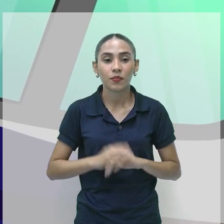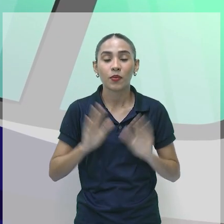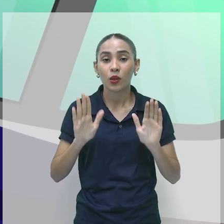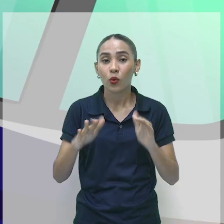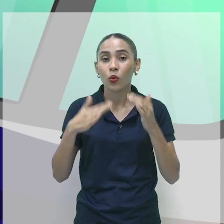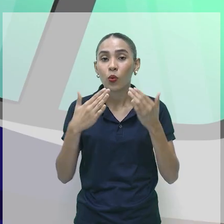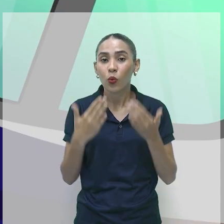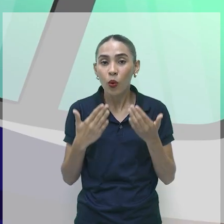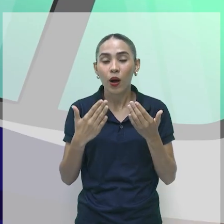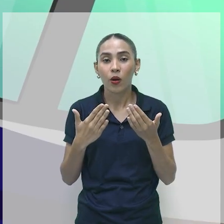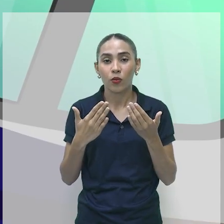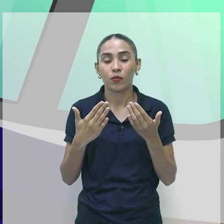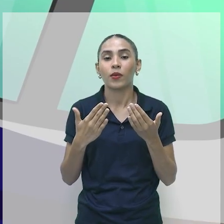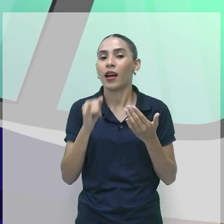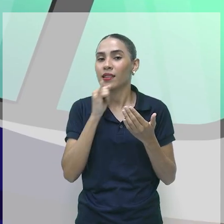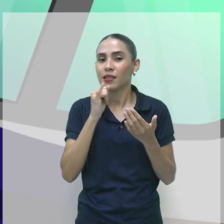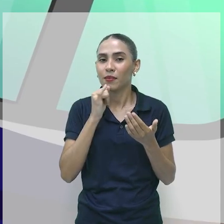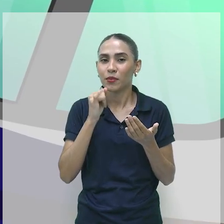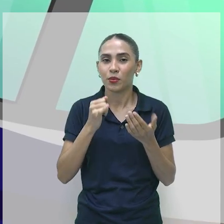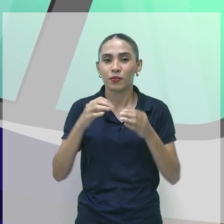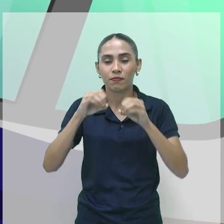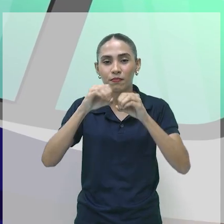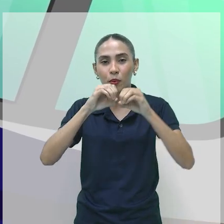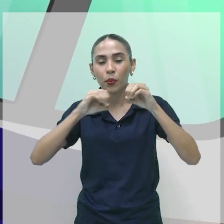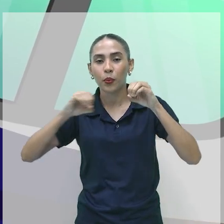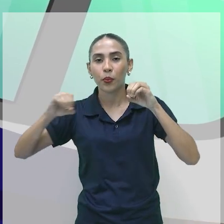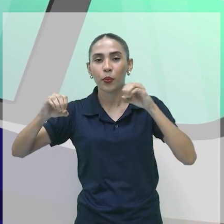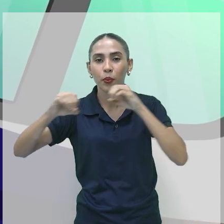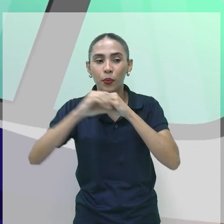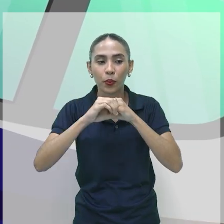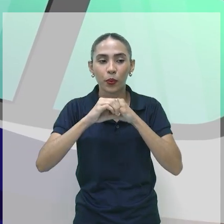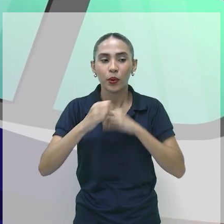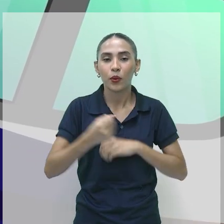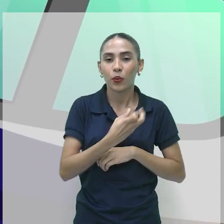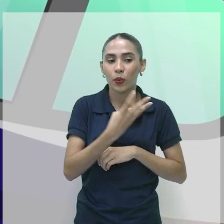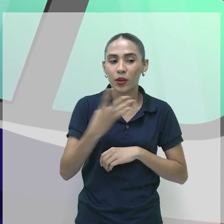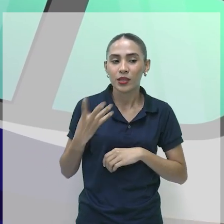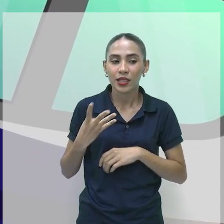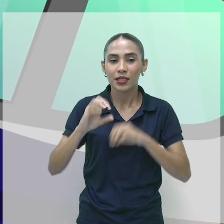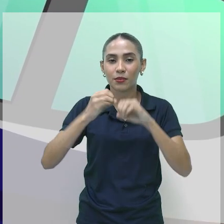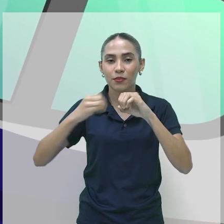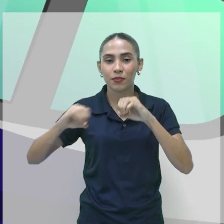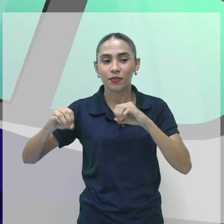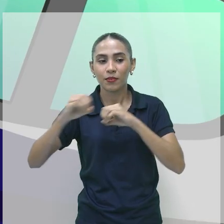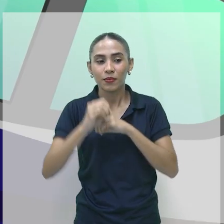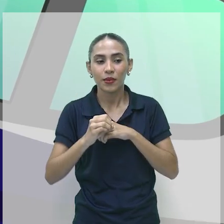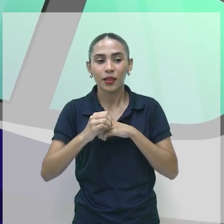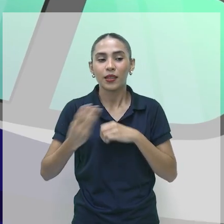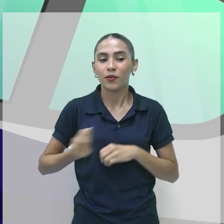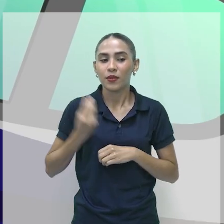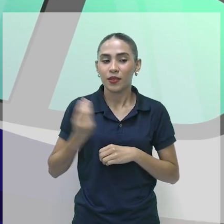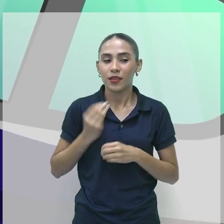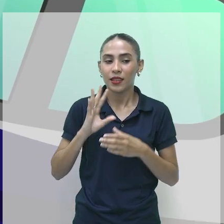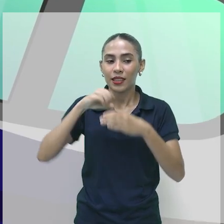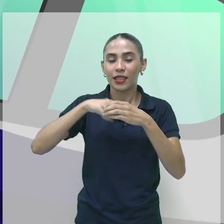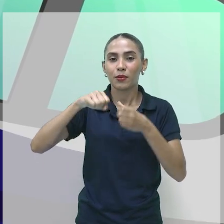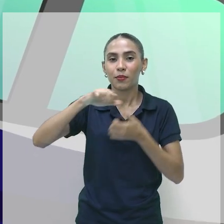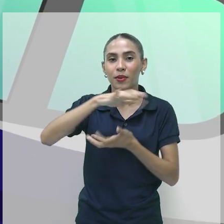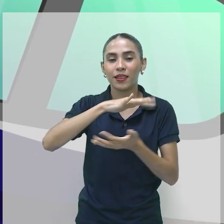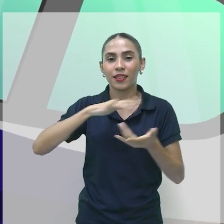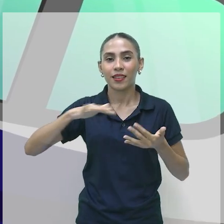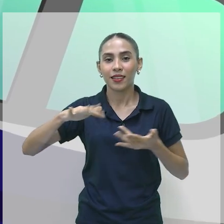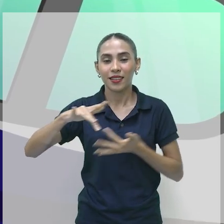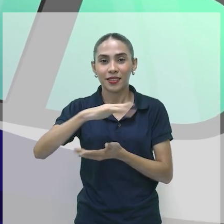né? Qual a frequência real de planetas habitáveis na Via Láctea?